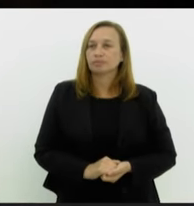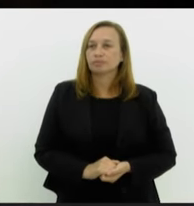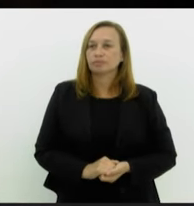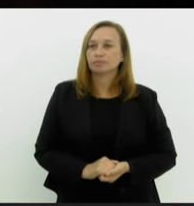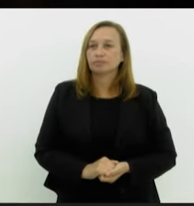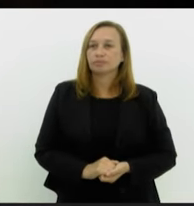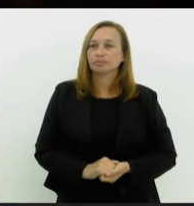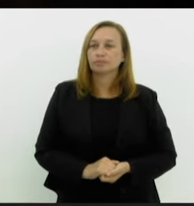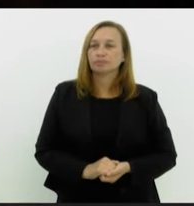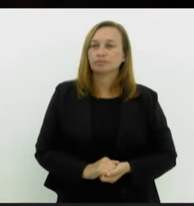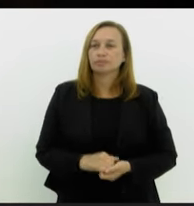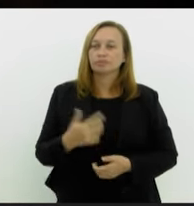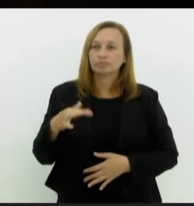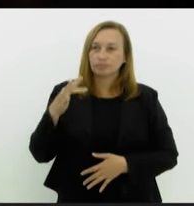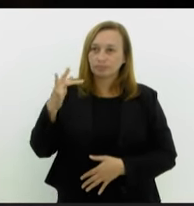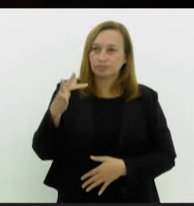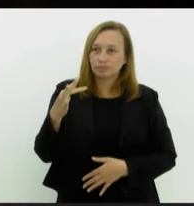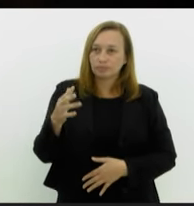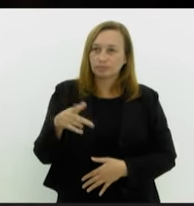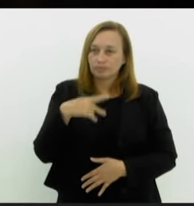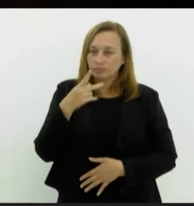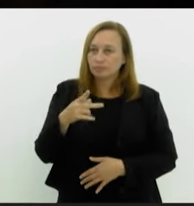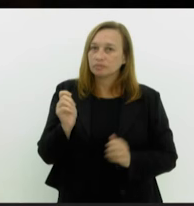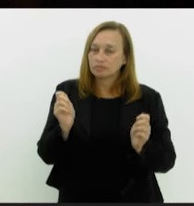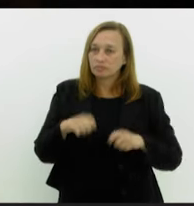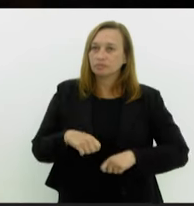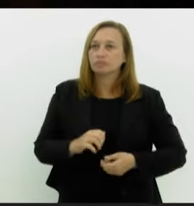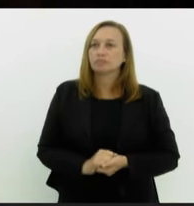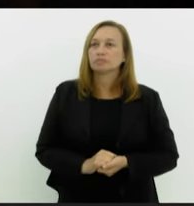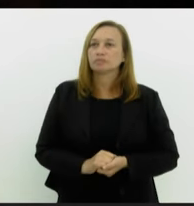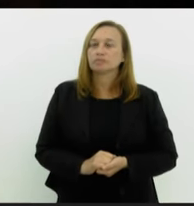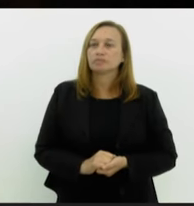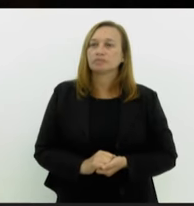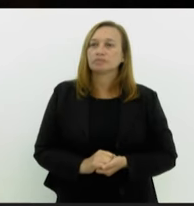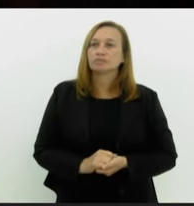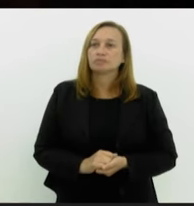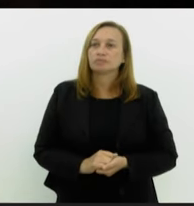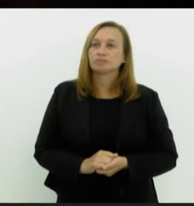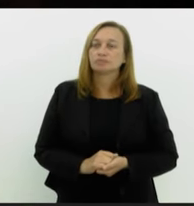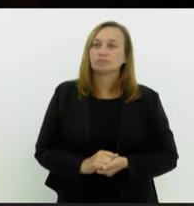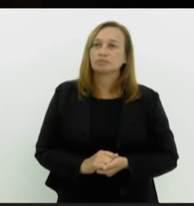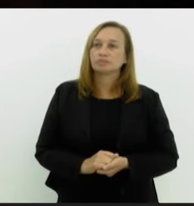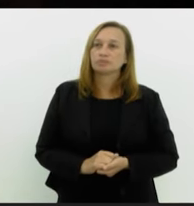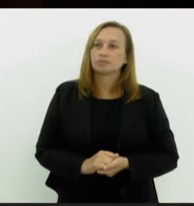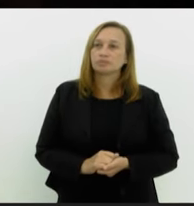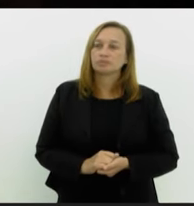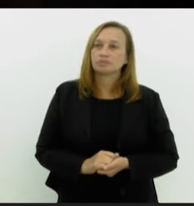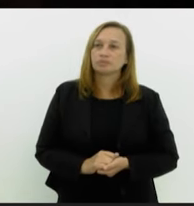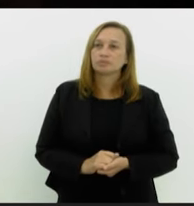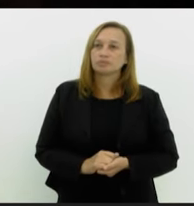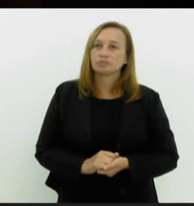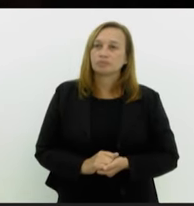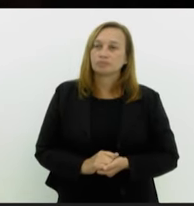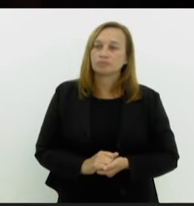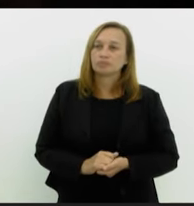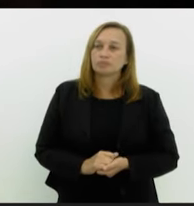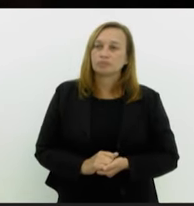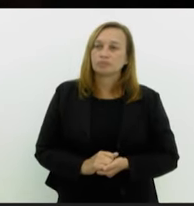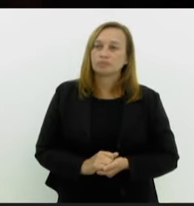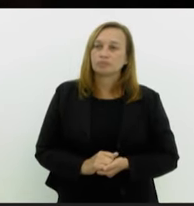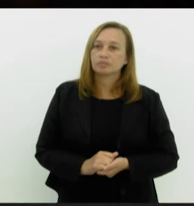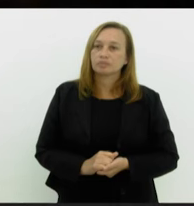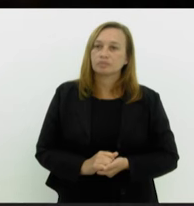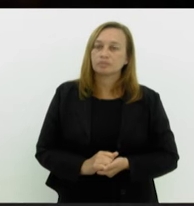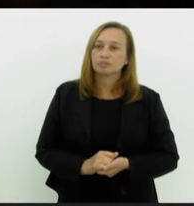tentar ser o mais breve que eu que eu puder trazer um um recorte muito